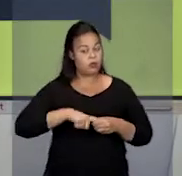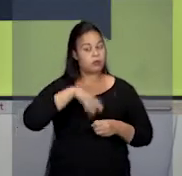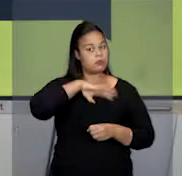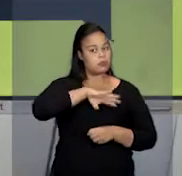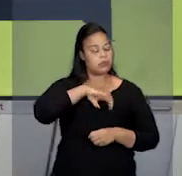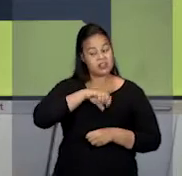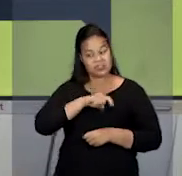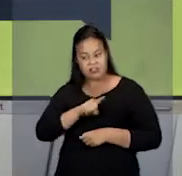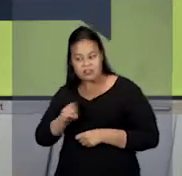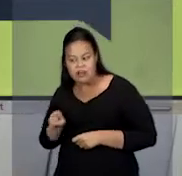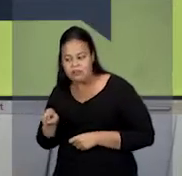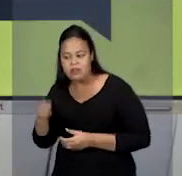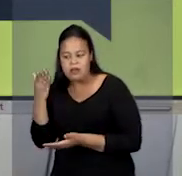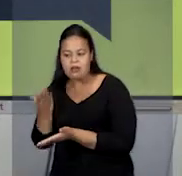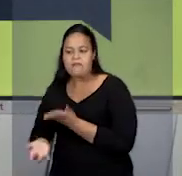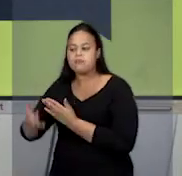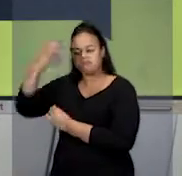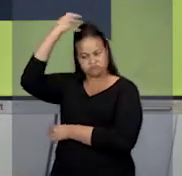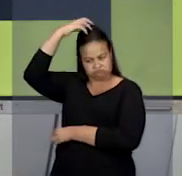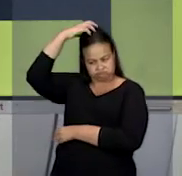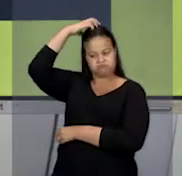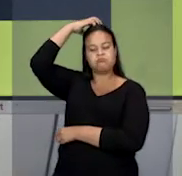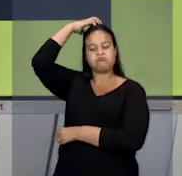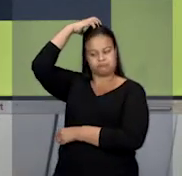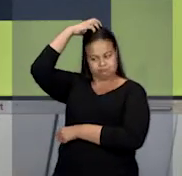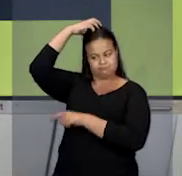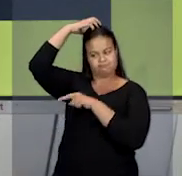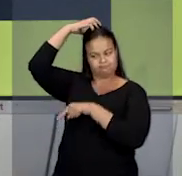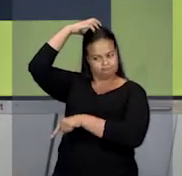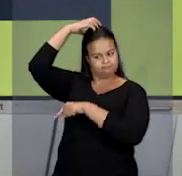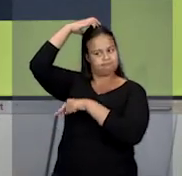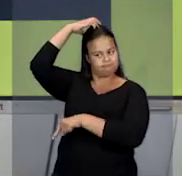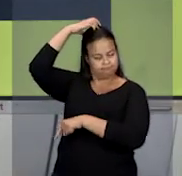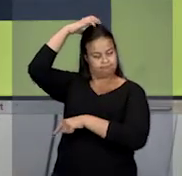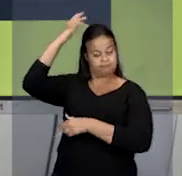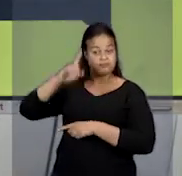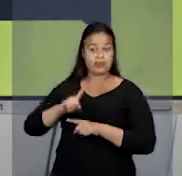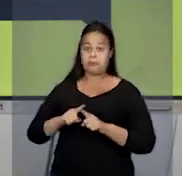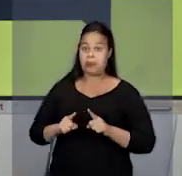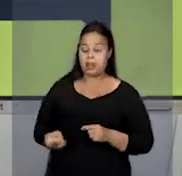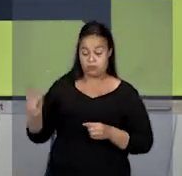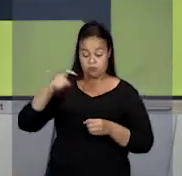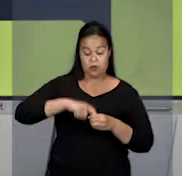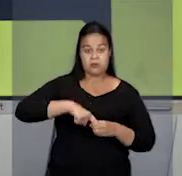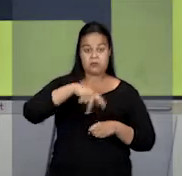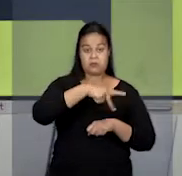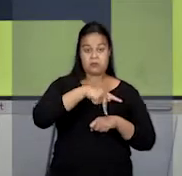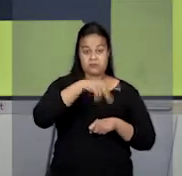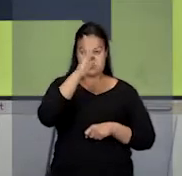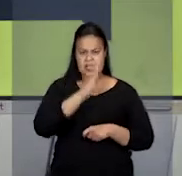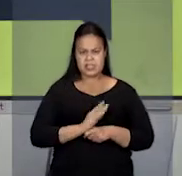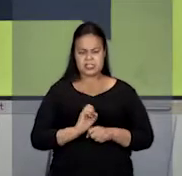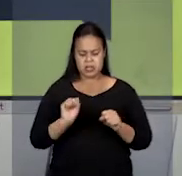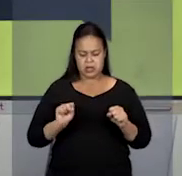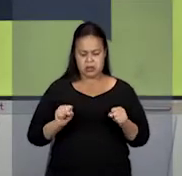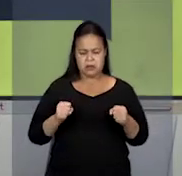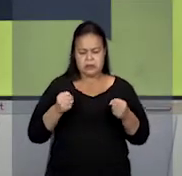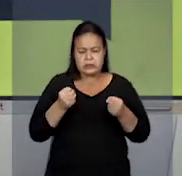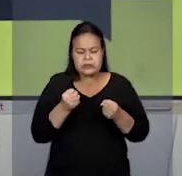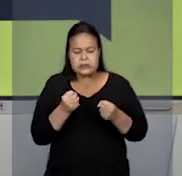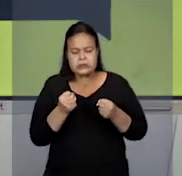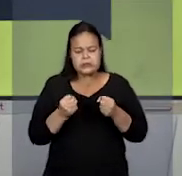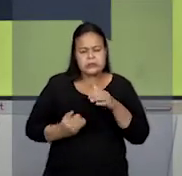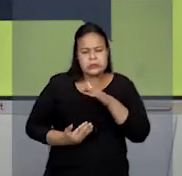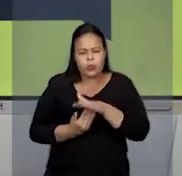contrário, o Dom João VI perderia o seu trono lá em Portugal. Só que quando ele volta com seus poderes